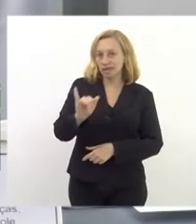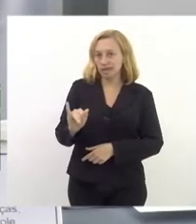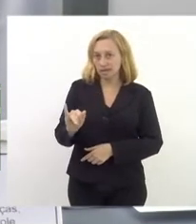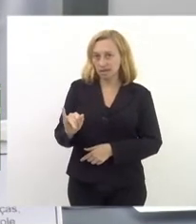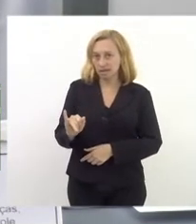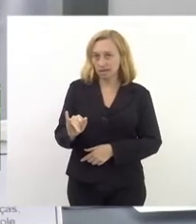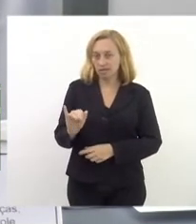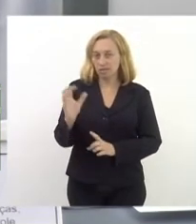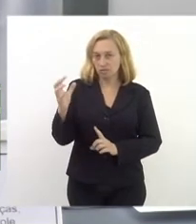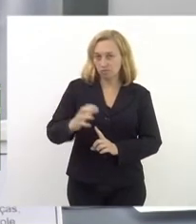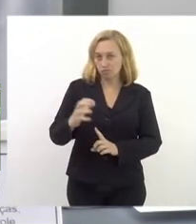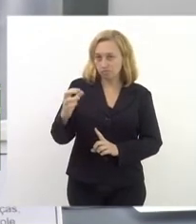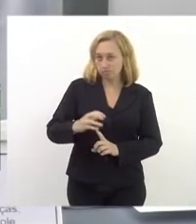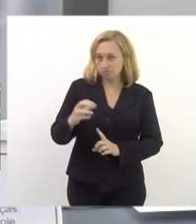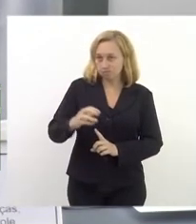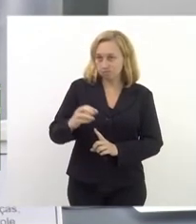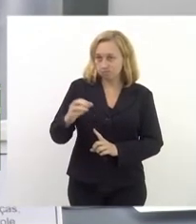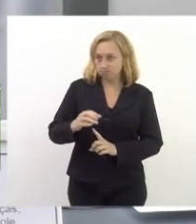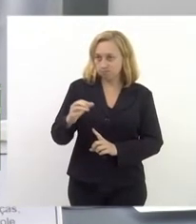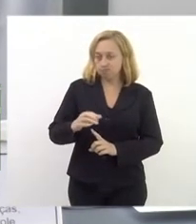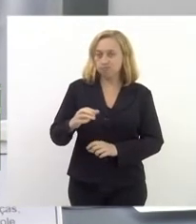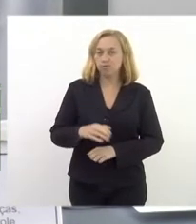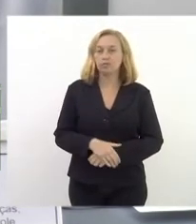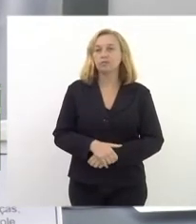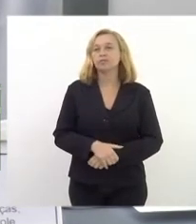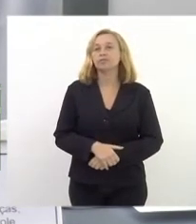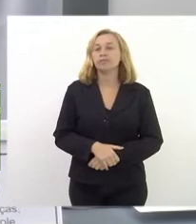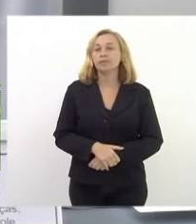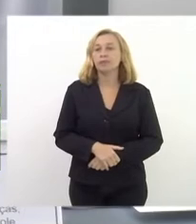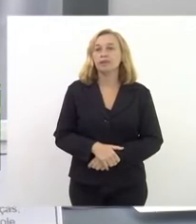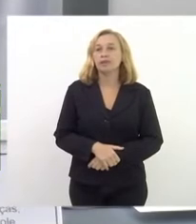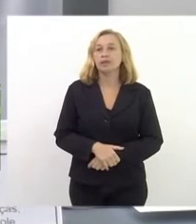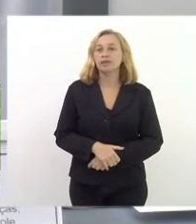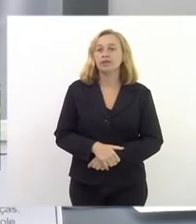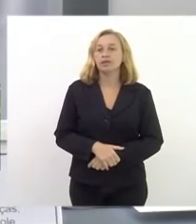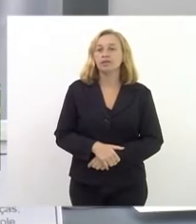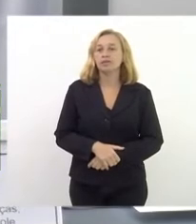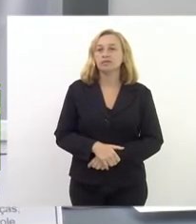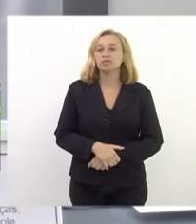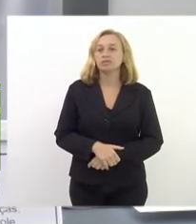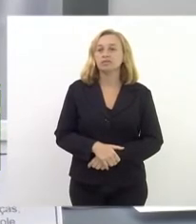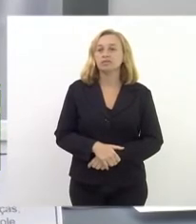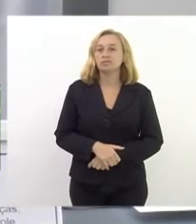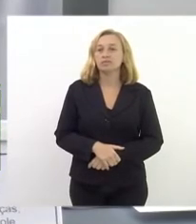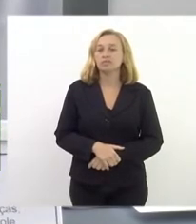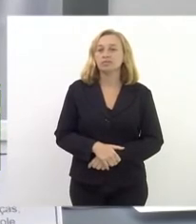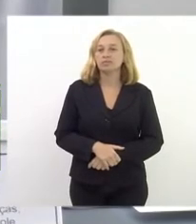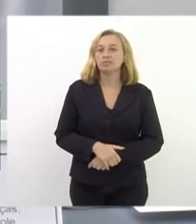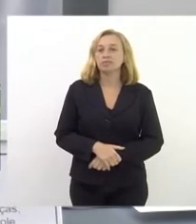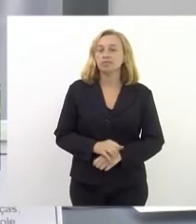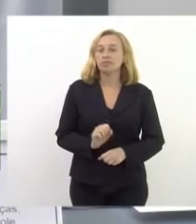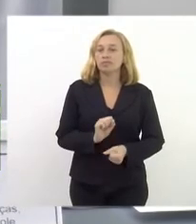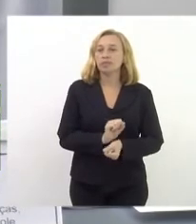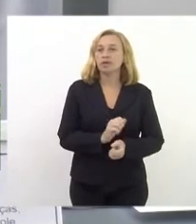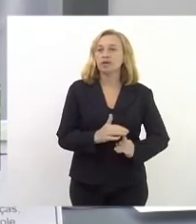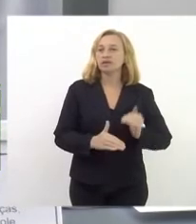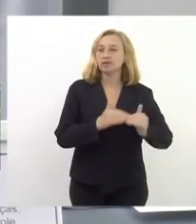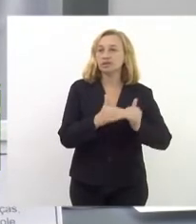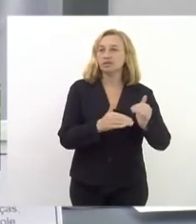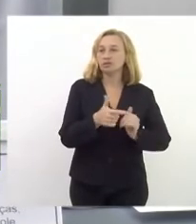a pressão e eles terem tirado o pé do acelerador das deduções em 2021,